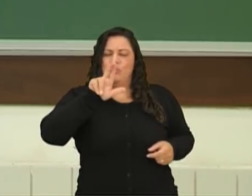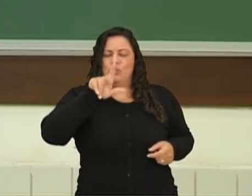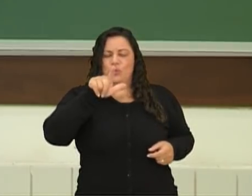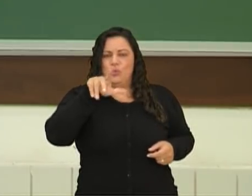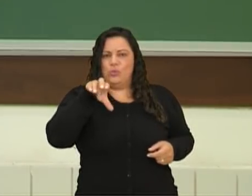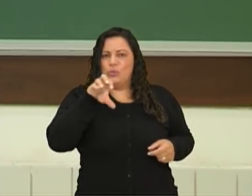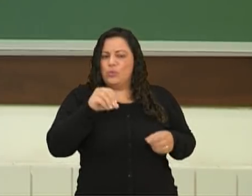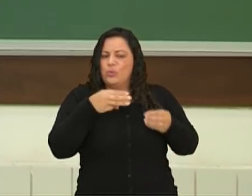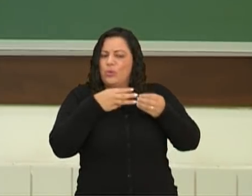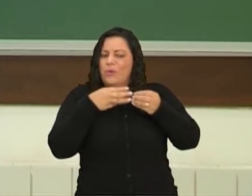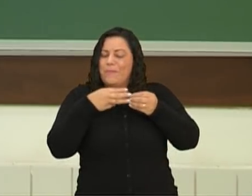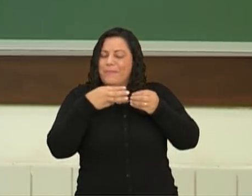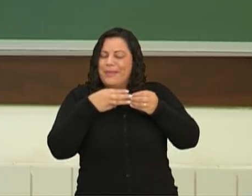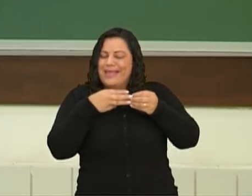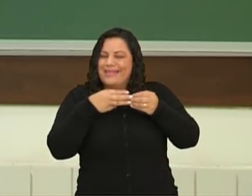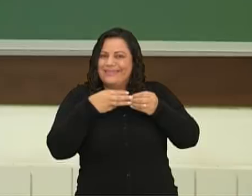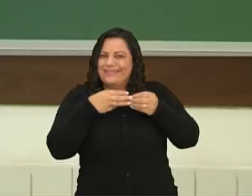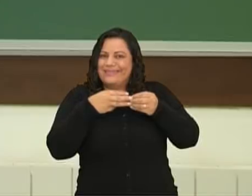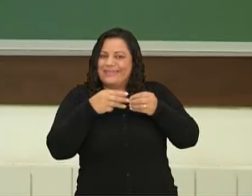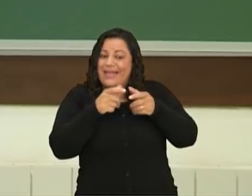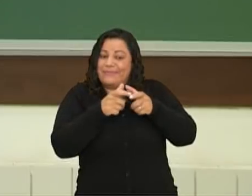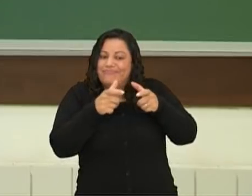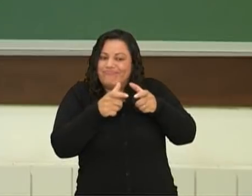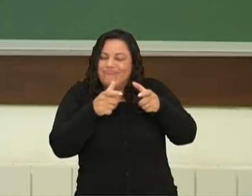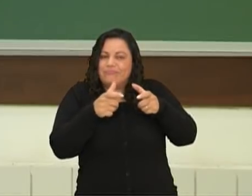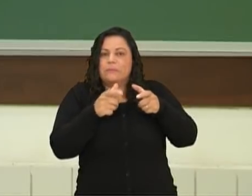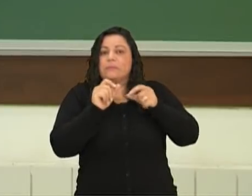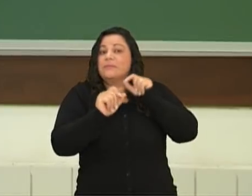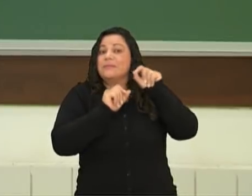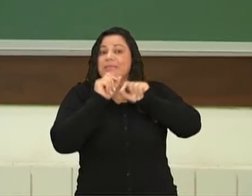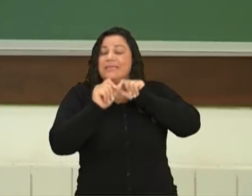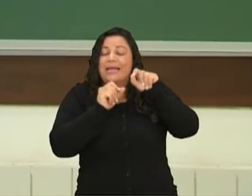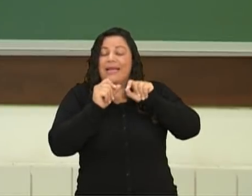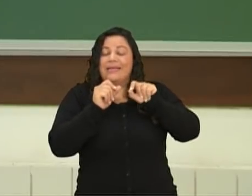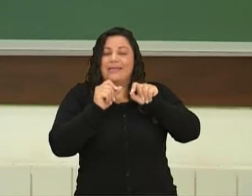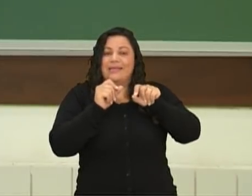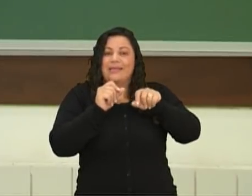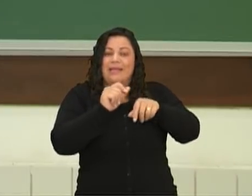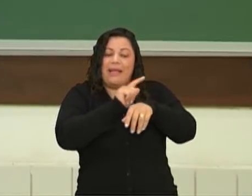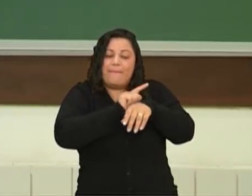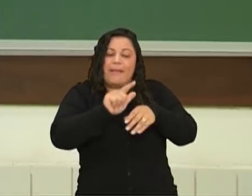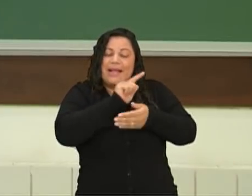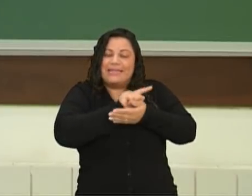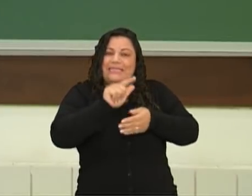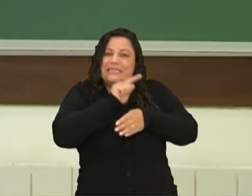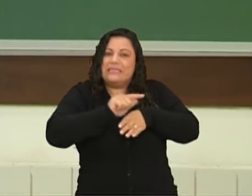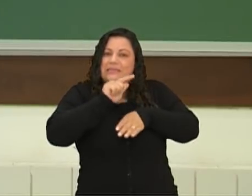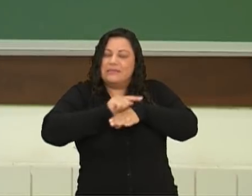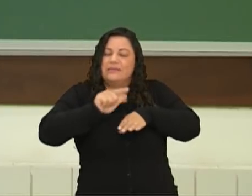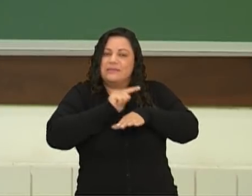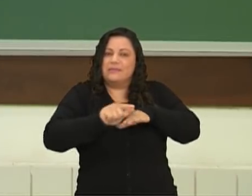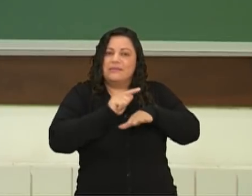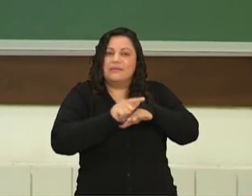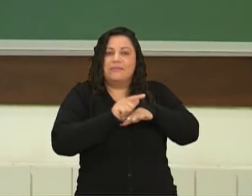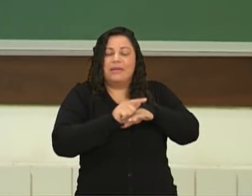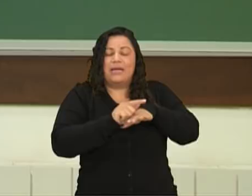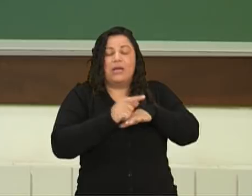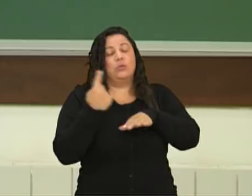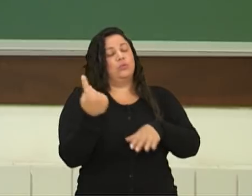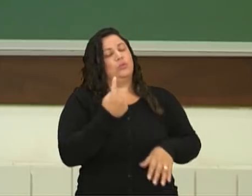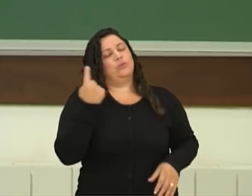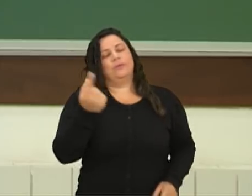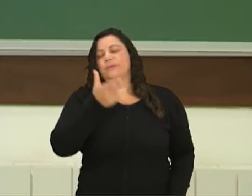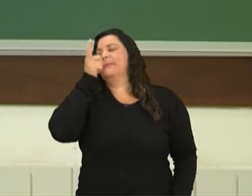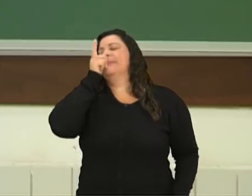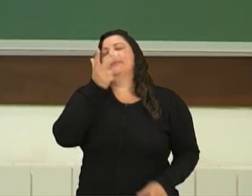claro, muitas vezes eles dão conta do recado, mas existem situações em que sozinhos eles não conseguem vencer essa batalha.